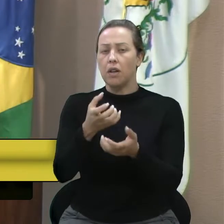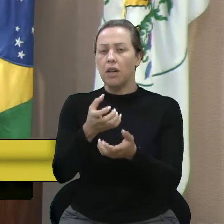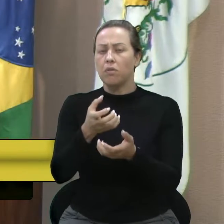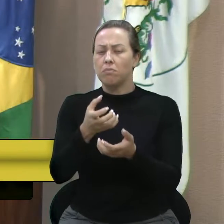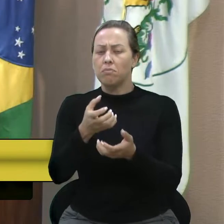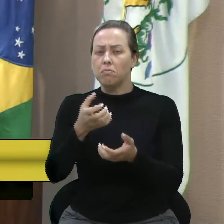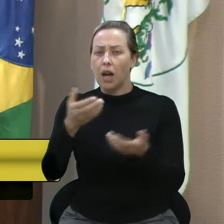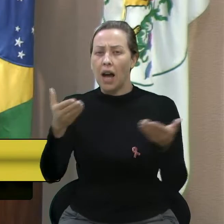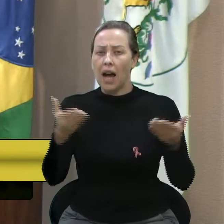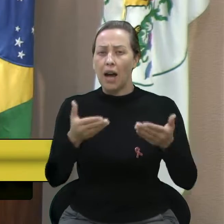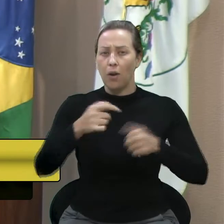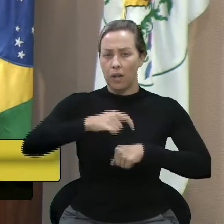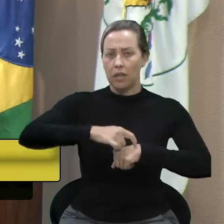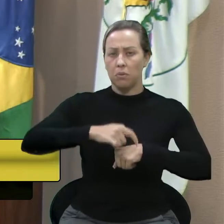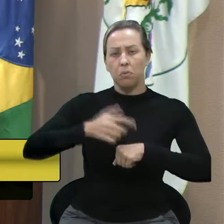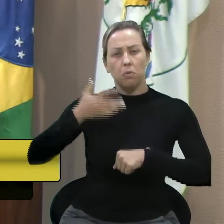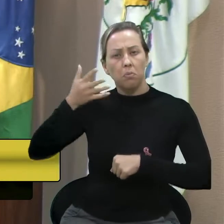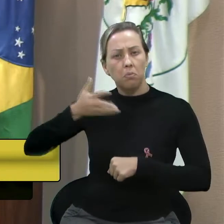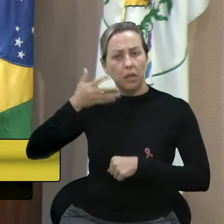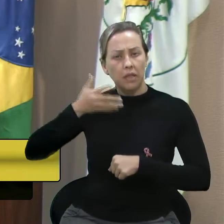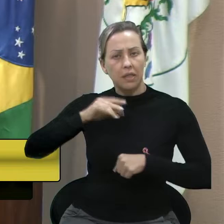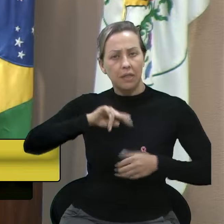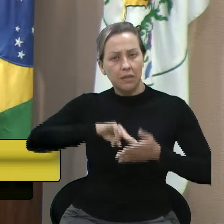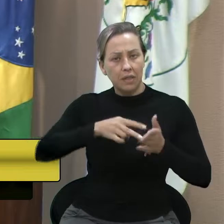fala nesse sentido.